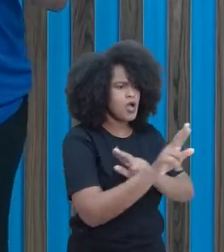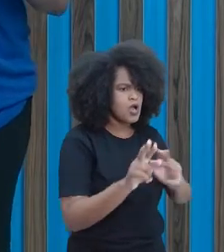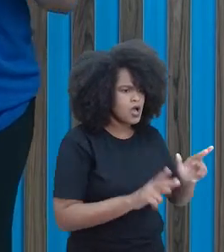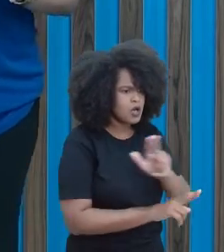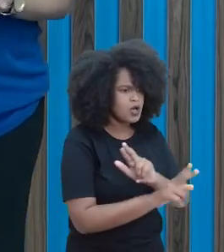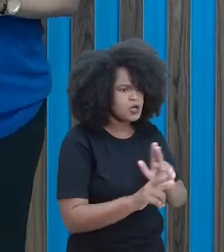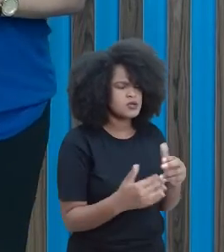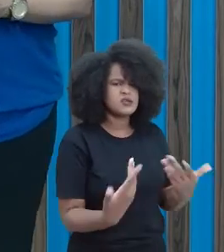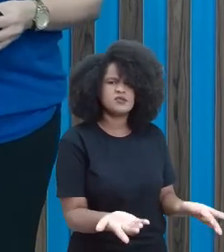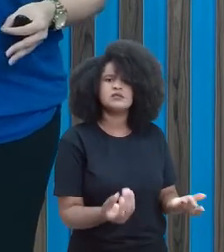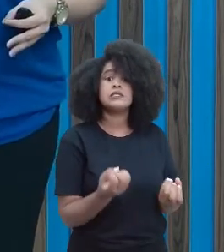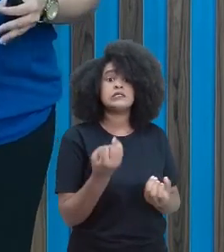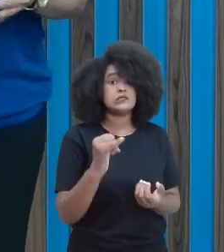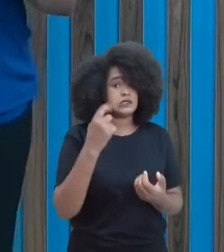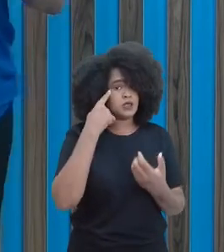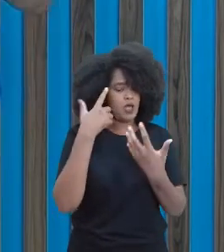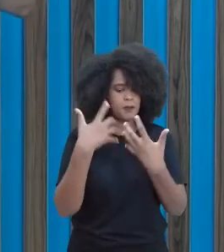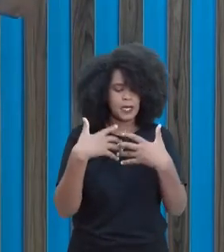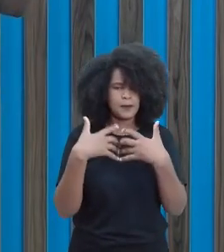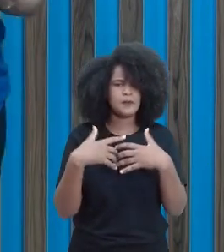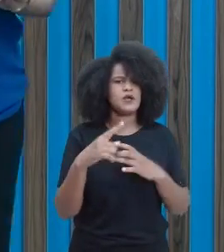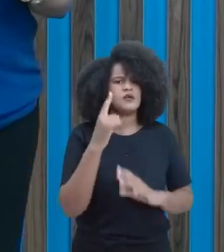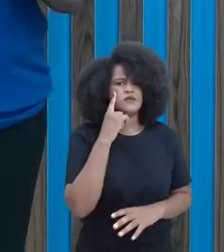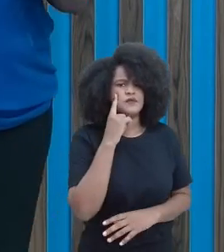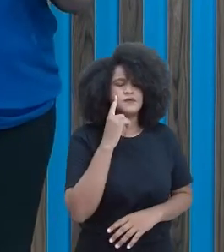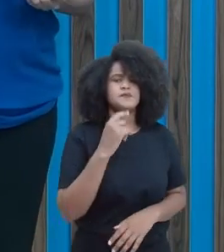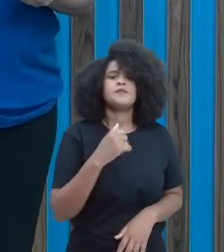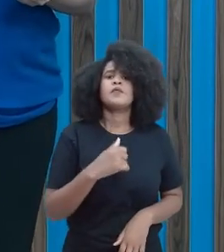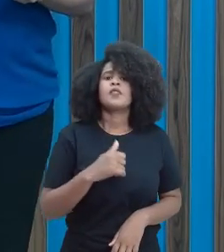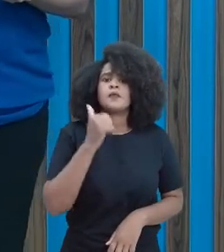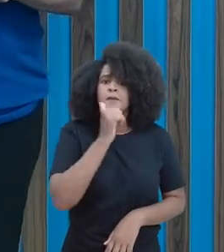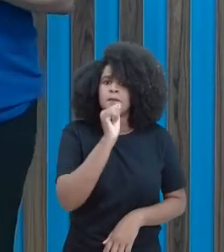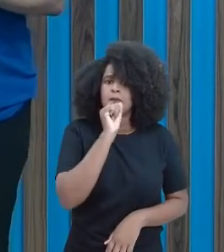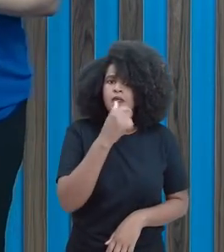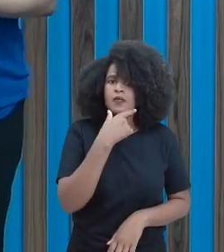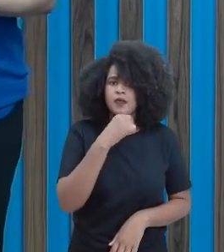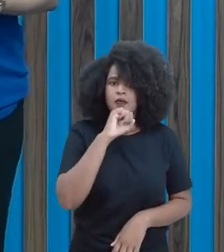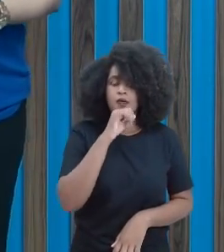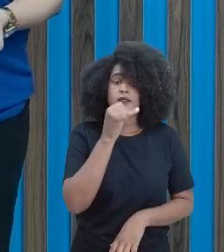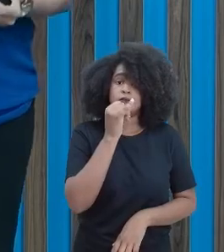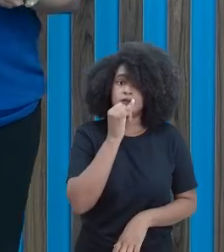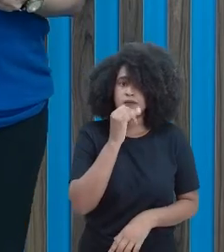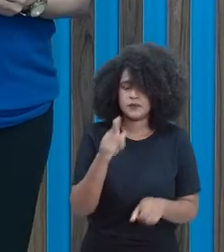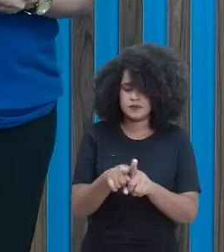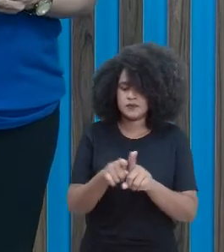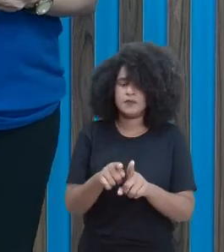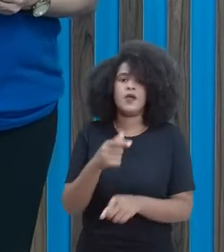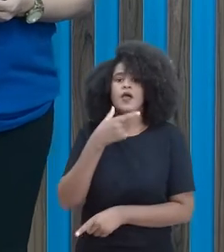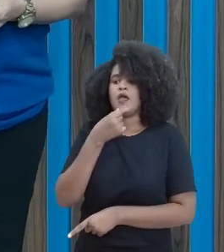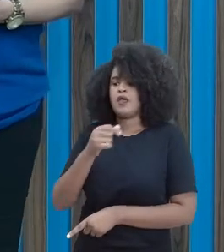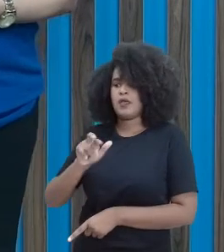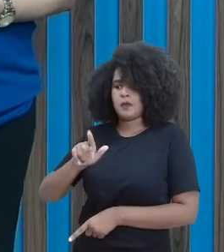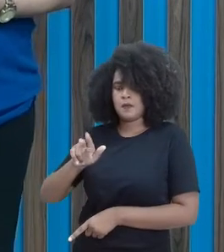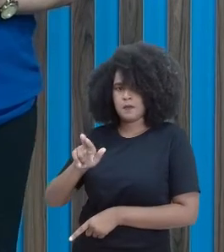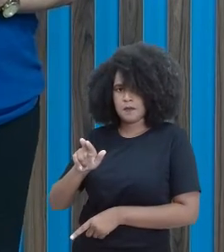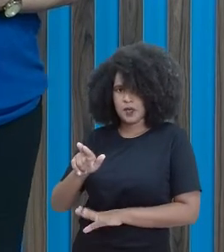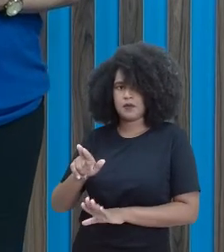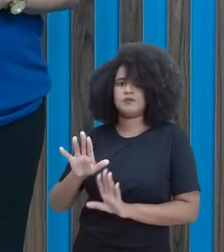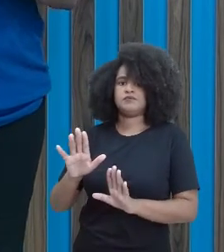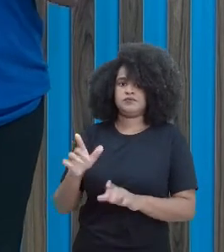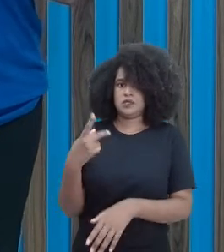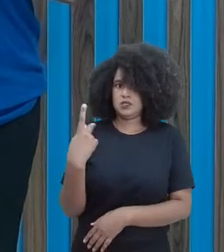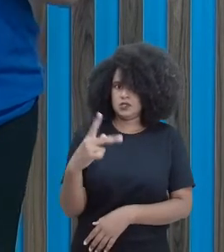se você pensar direitinho, os teus pais, né, vamos dizer que você tem um irmão que é do mesmo pai e da mesma